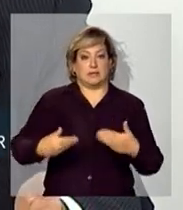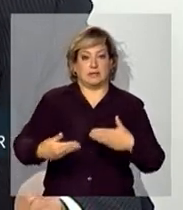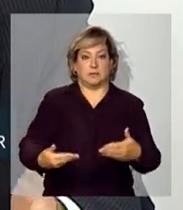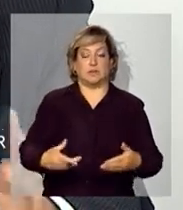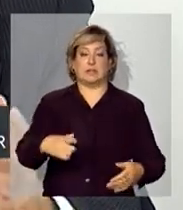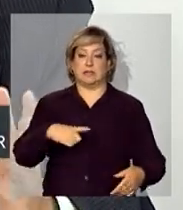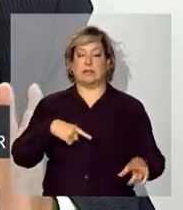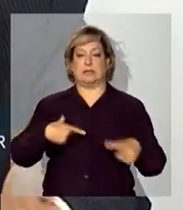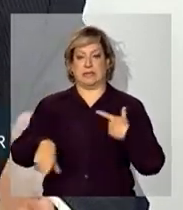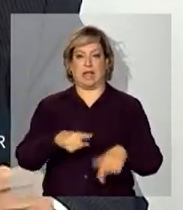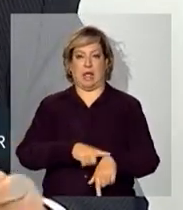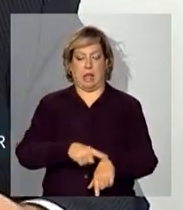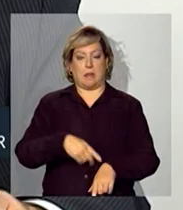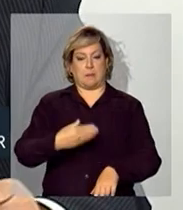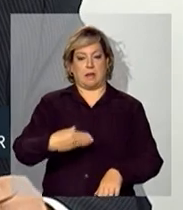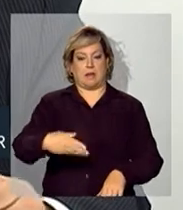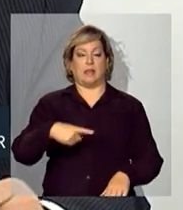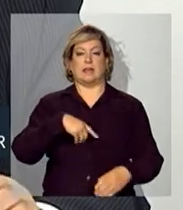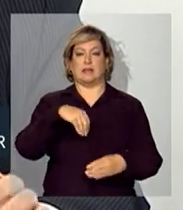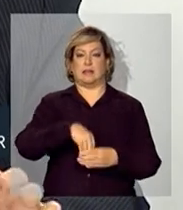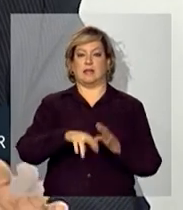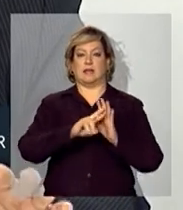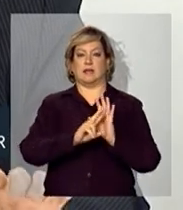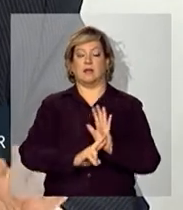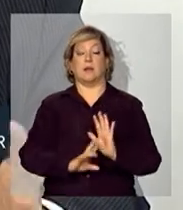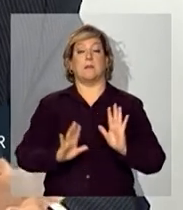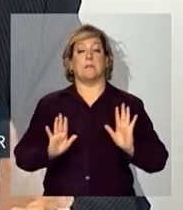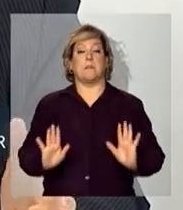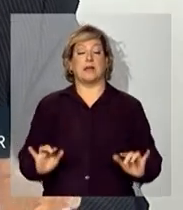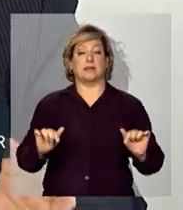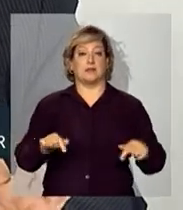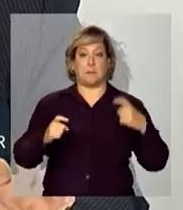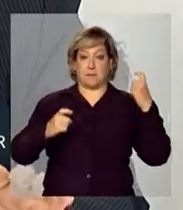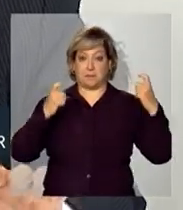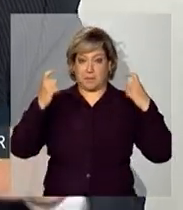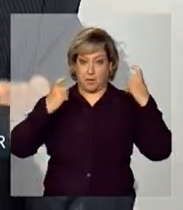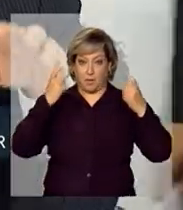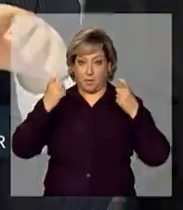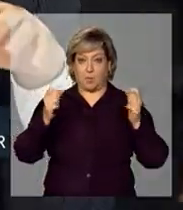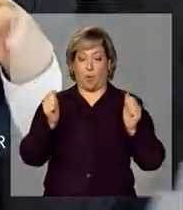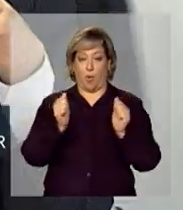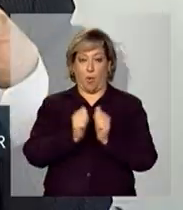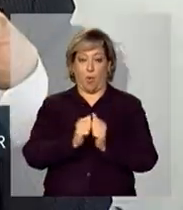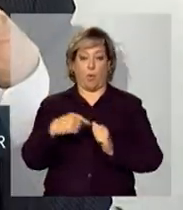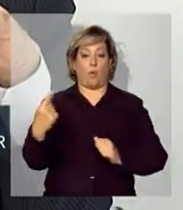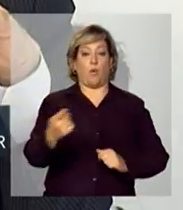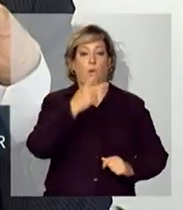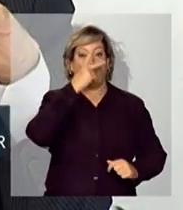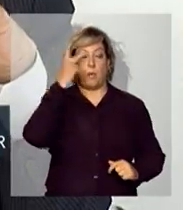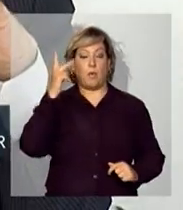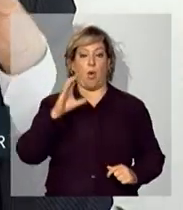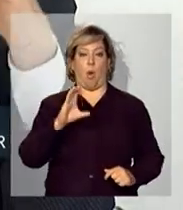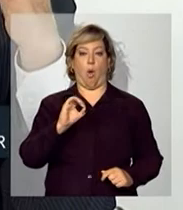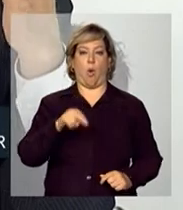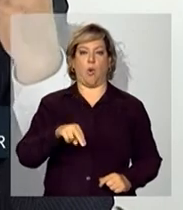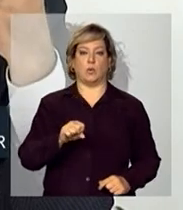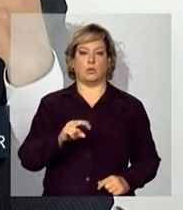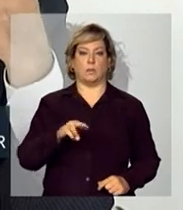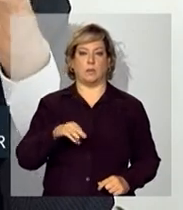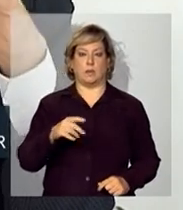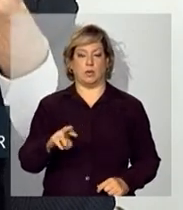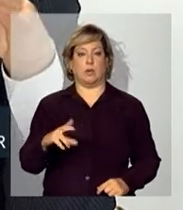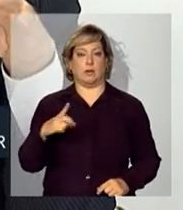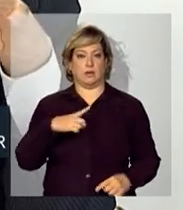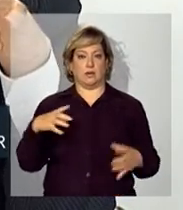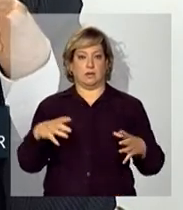no ritmo que tá lá nos regulamentos mas essa preocupação com os consumidores que tá sumindo em todos os